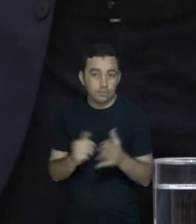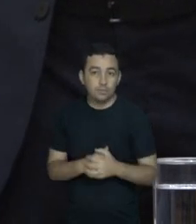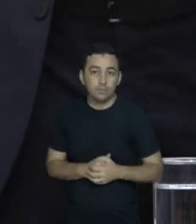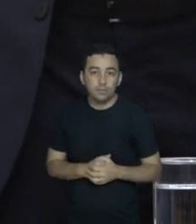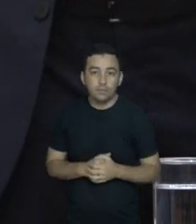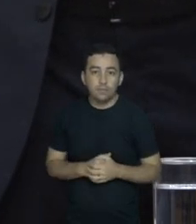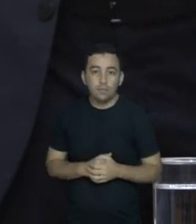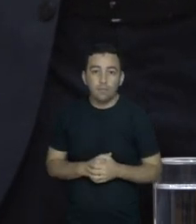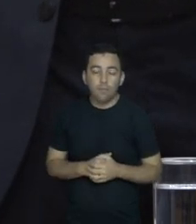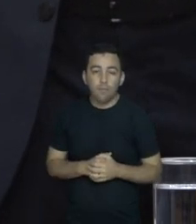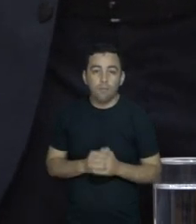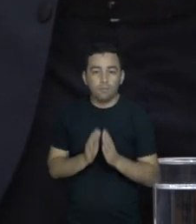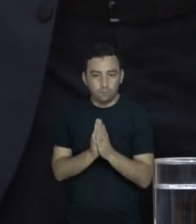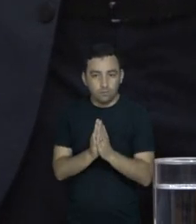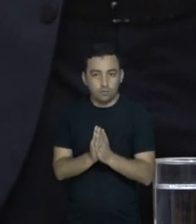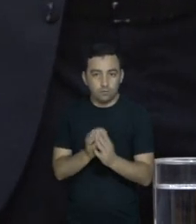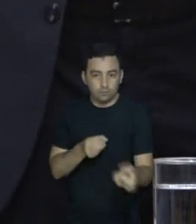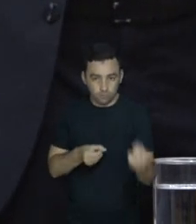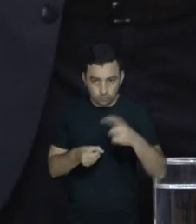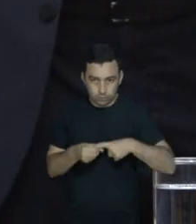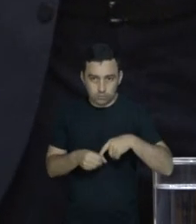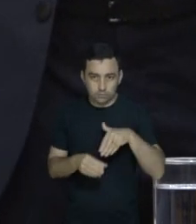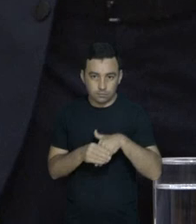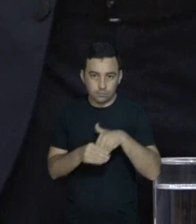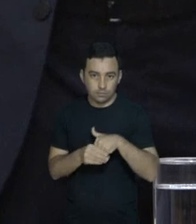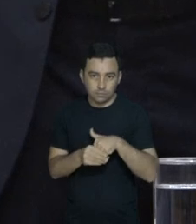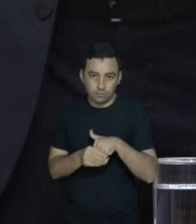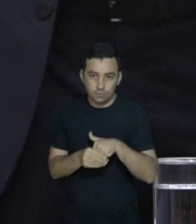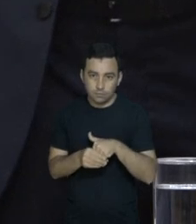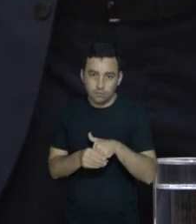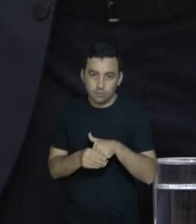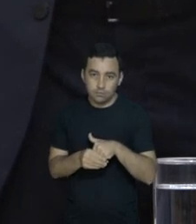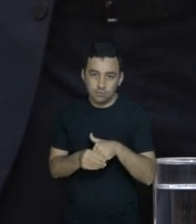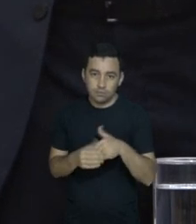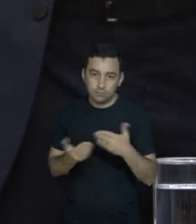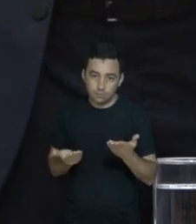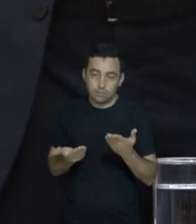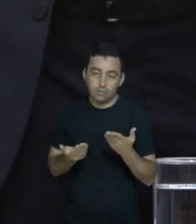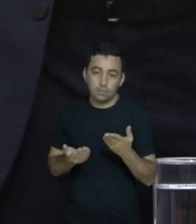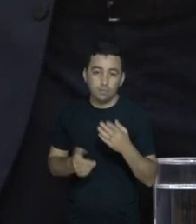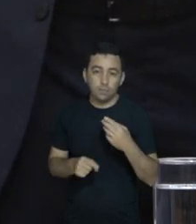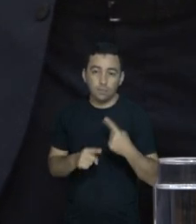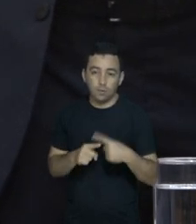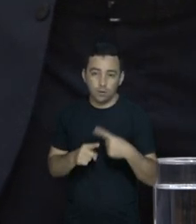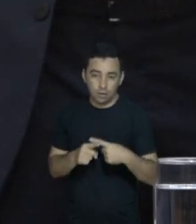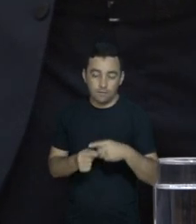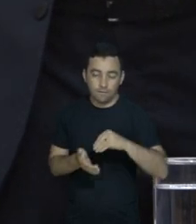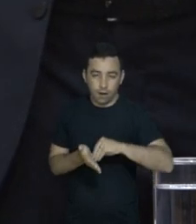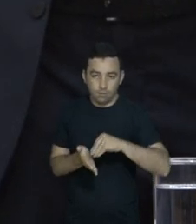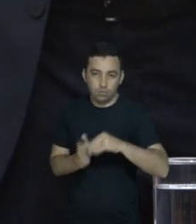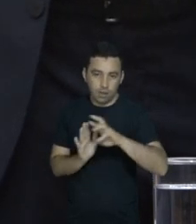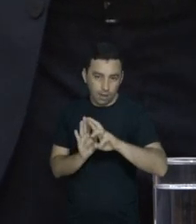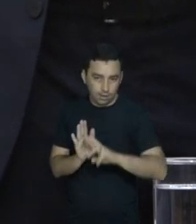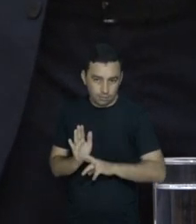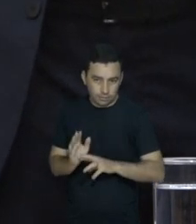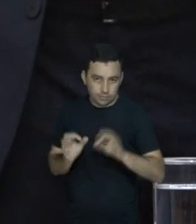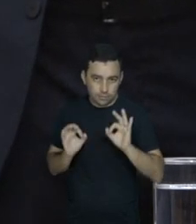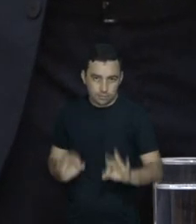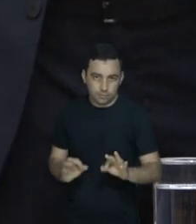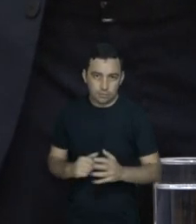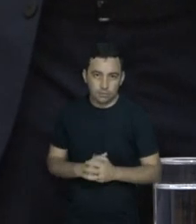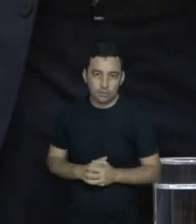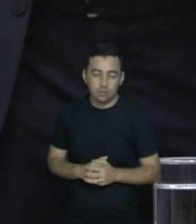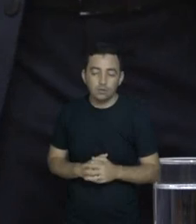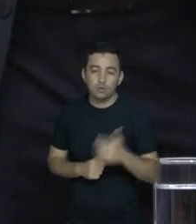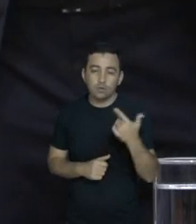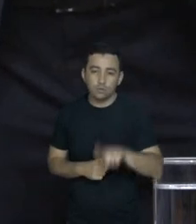Me permitam retroceder a esta votação, porque ela fica sem efeito em virtude de não ter sido adotado o rito correto para a votação. Então, novamente,